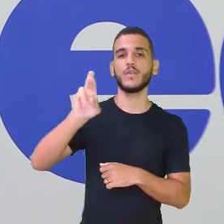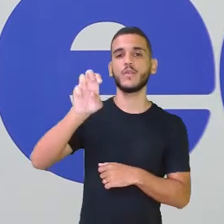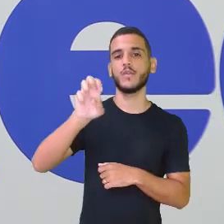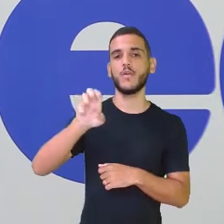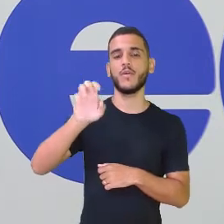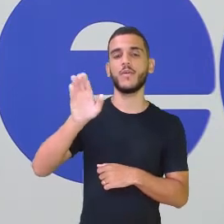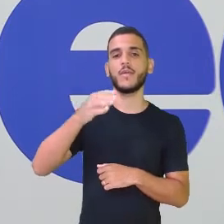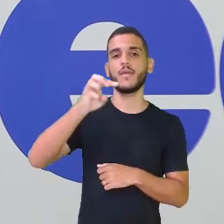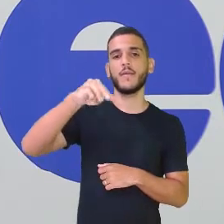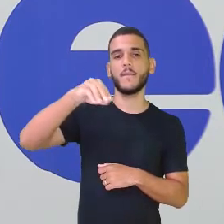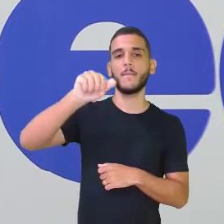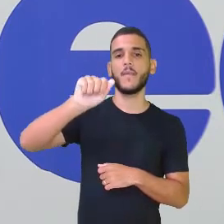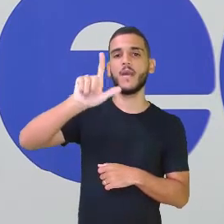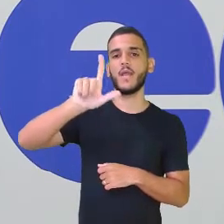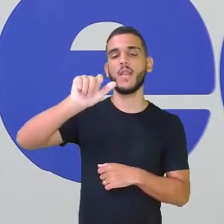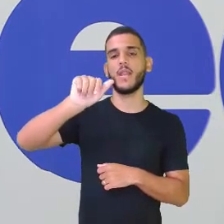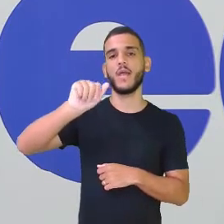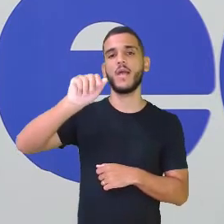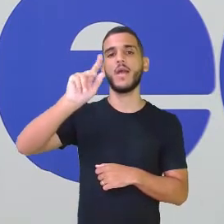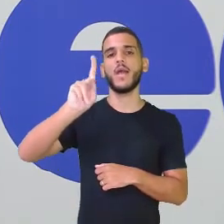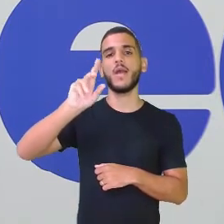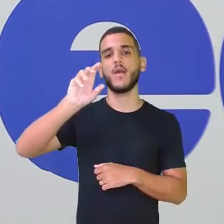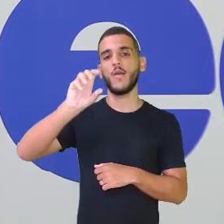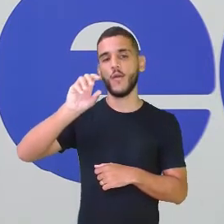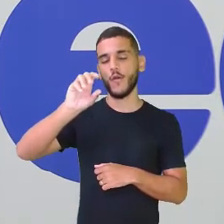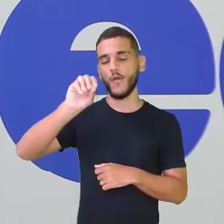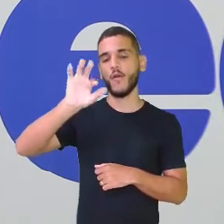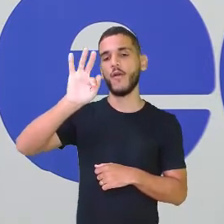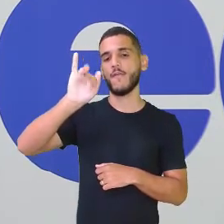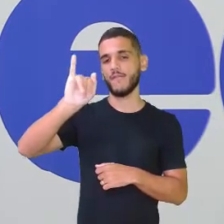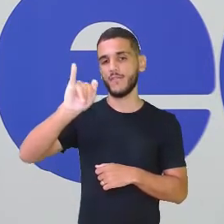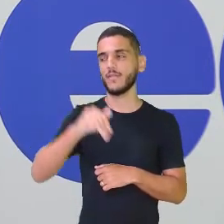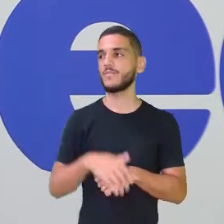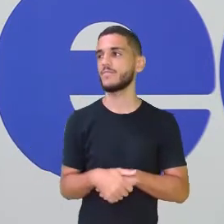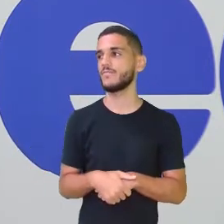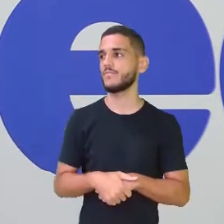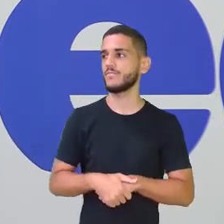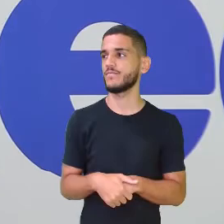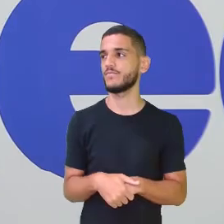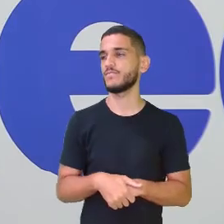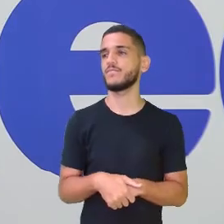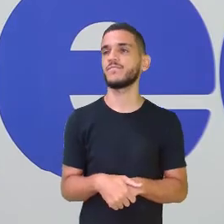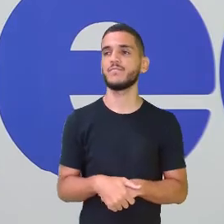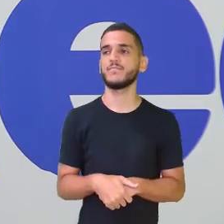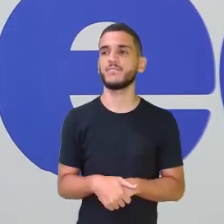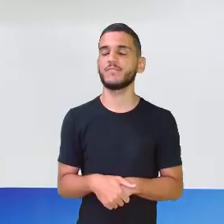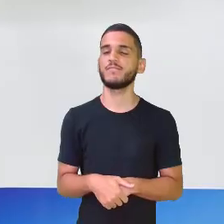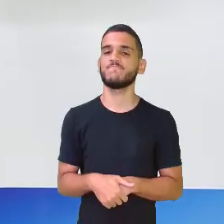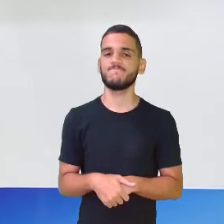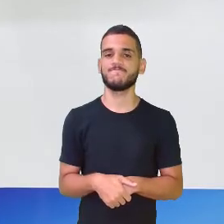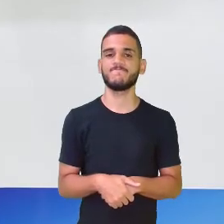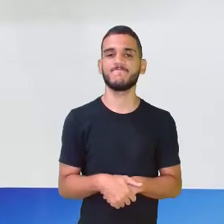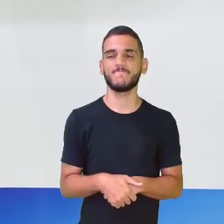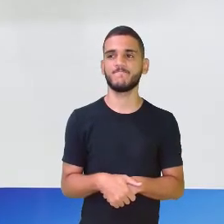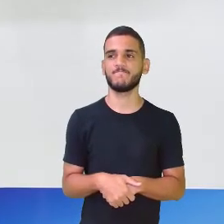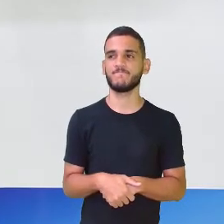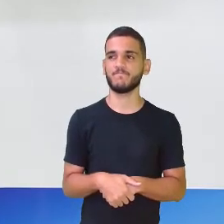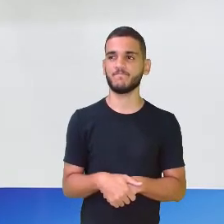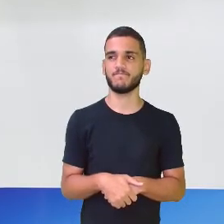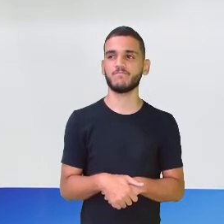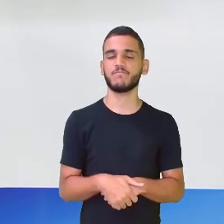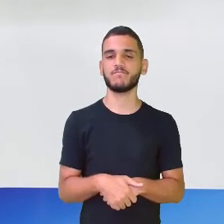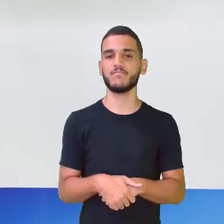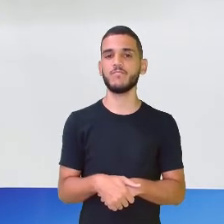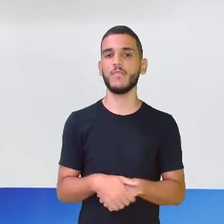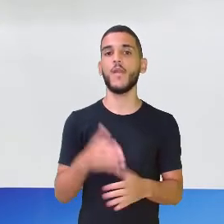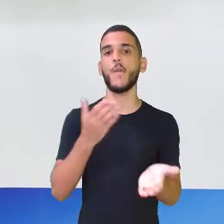bem, professora Kedma. Esperta, tô esperta. Mas ligada. nunca subi, gostaria de ter a oportunidade, mas não Muito tive. bonito, muito bonita. A Torre Malakoff,